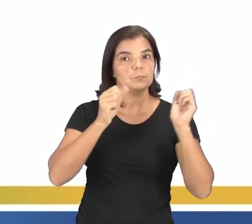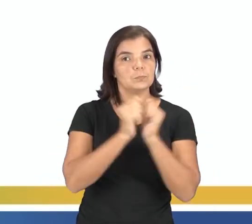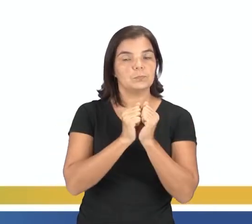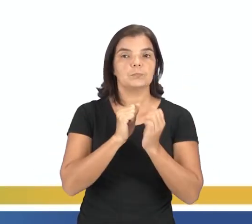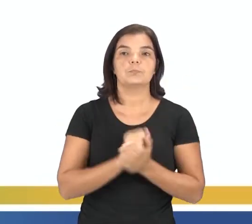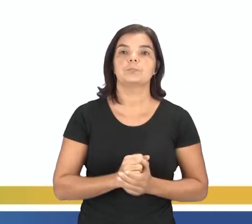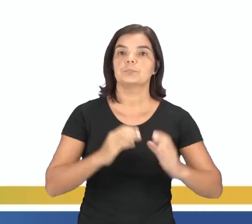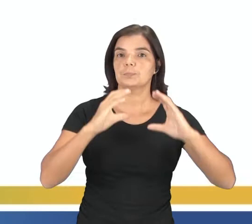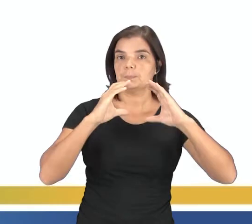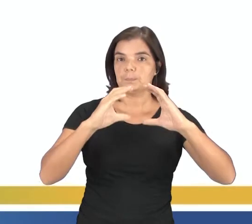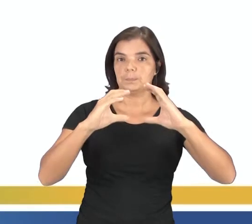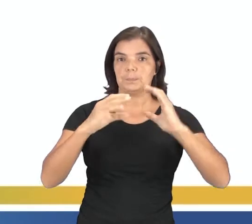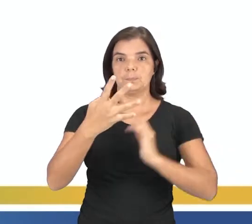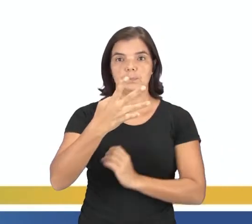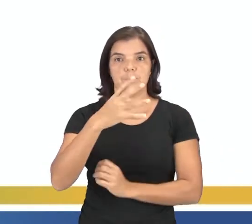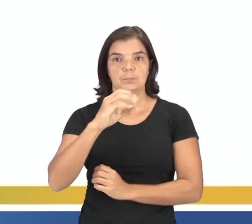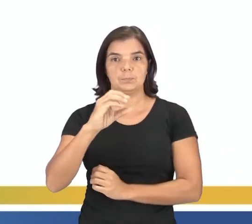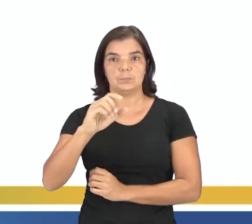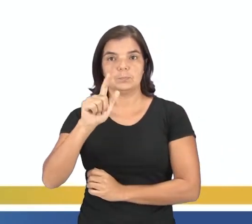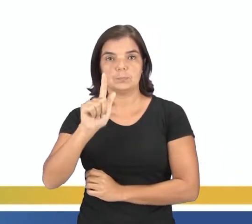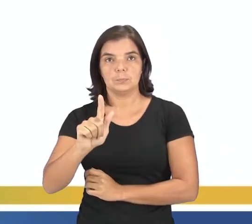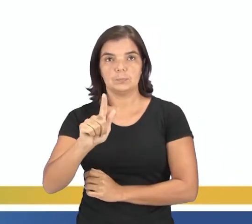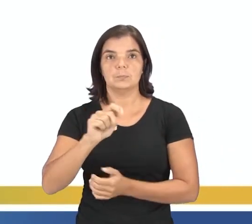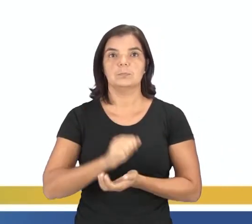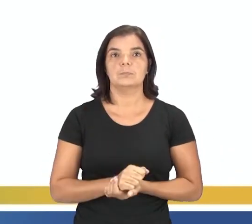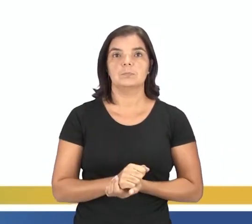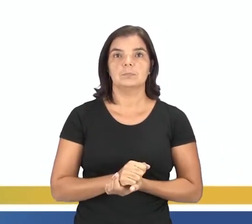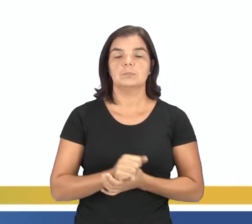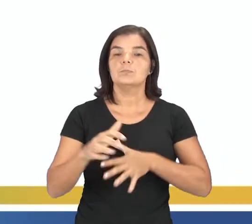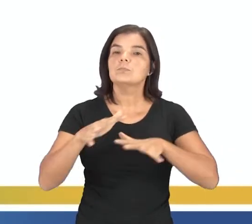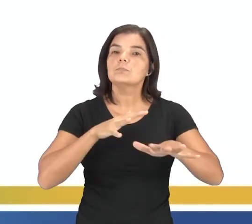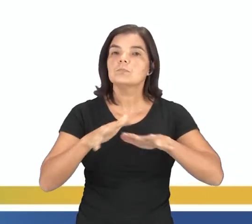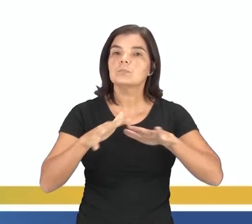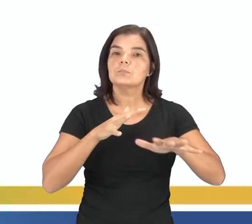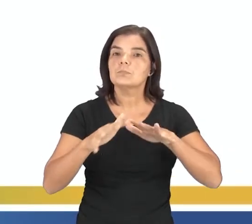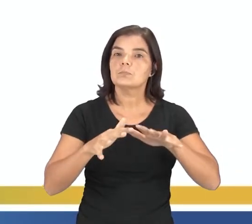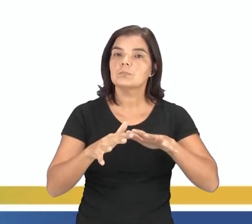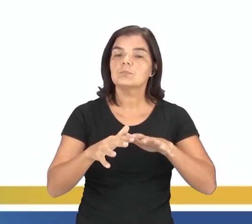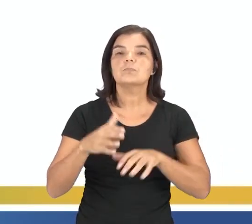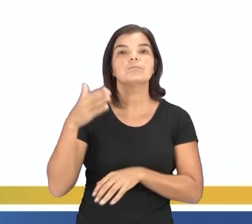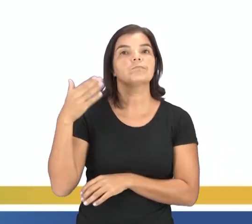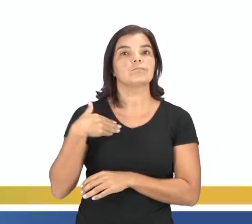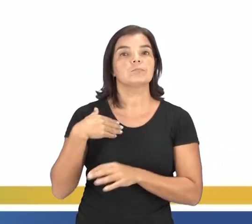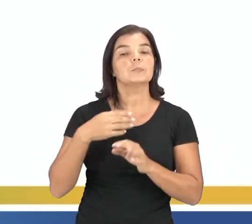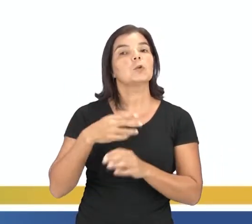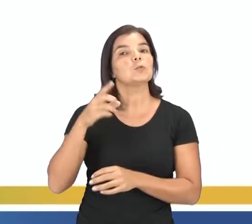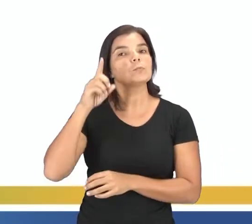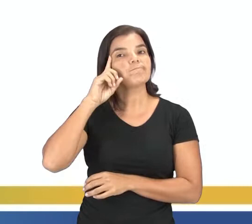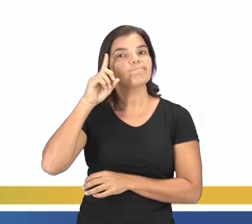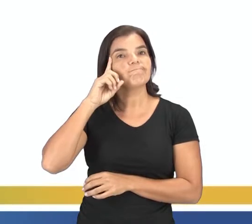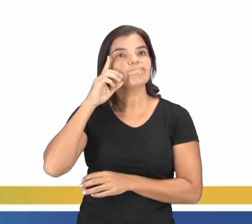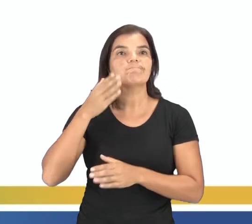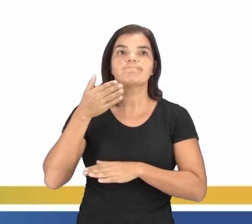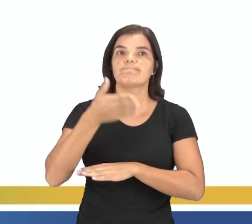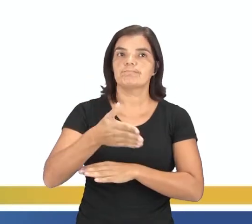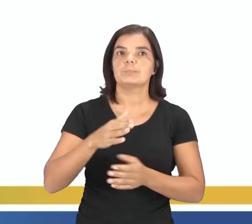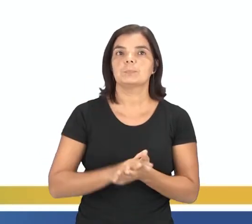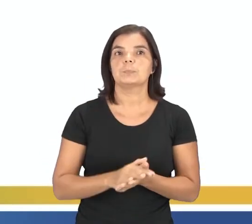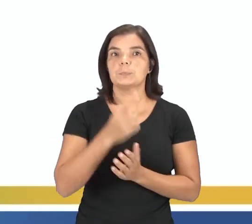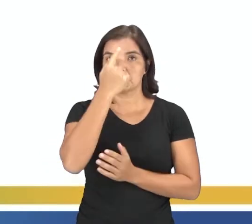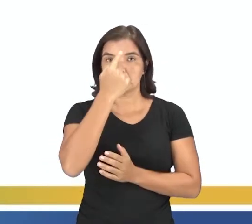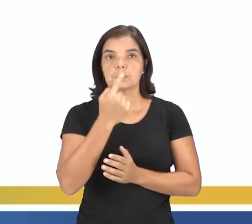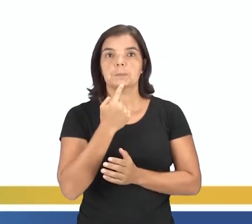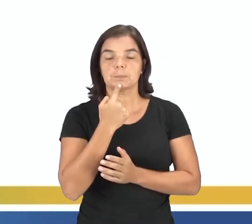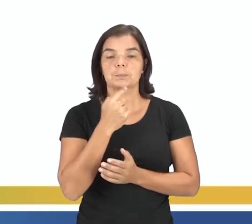juntos. Uma bola de 400 gramas se movimenta num dado instante. Acompanhe aí na leitura.